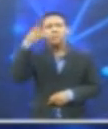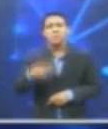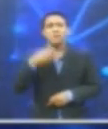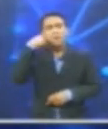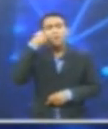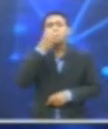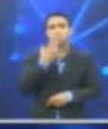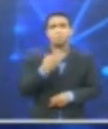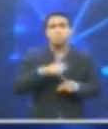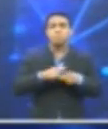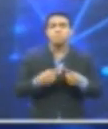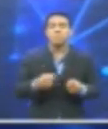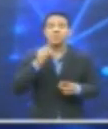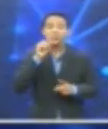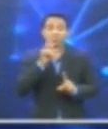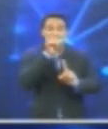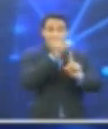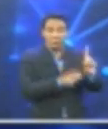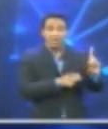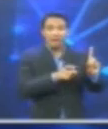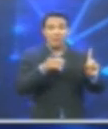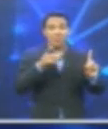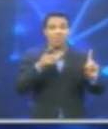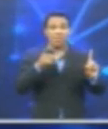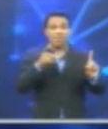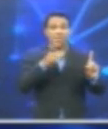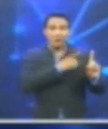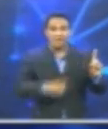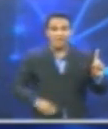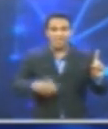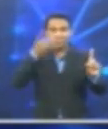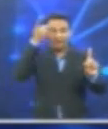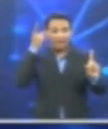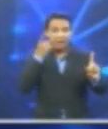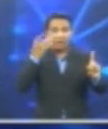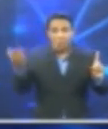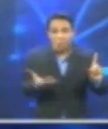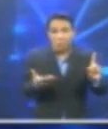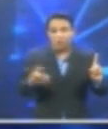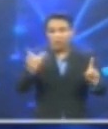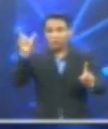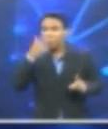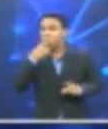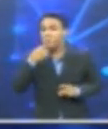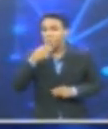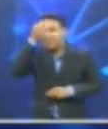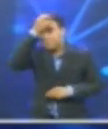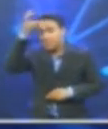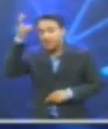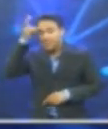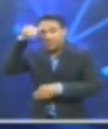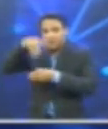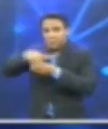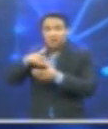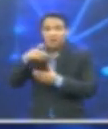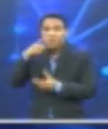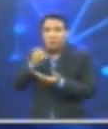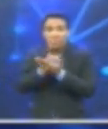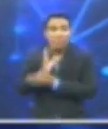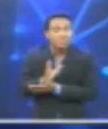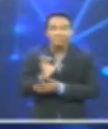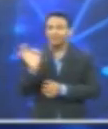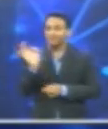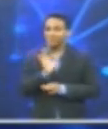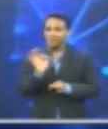se dependesse do deputado Henrique, hoje não seria prefeito, aliás, nem teria sido candidato a prefeito, porque ele